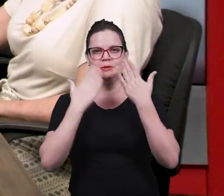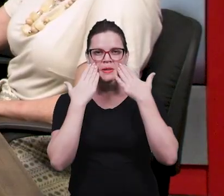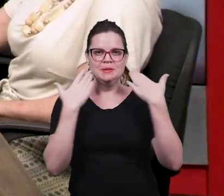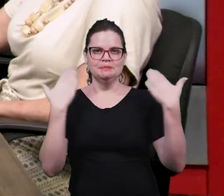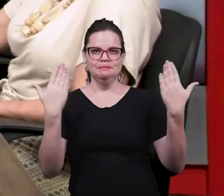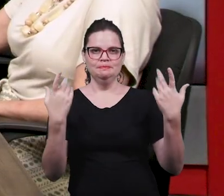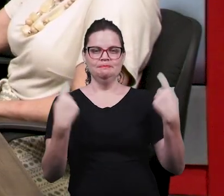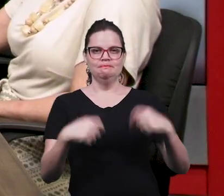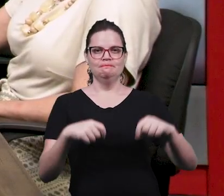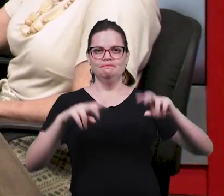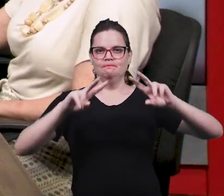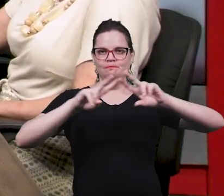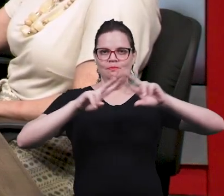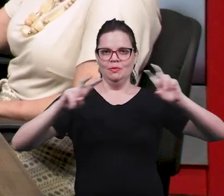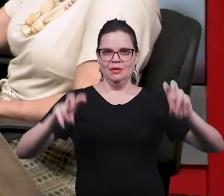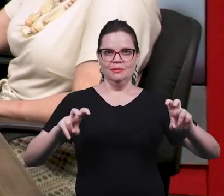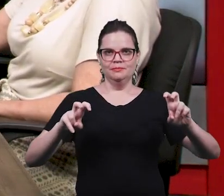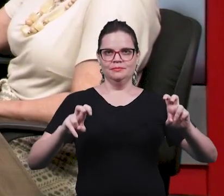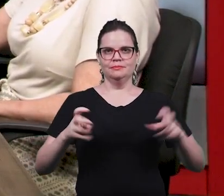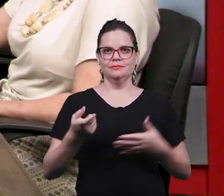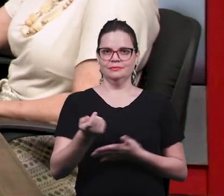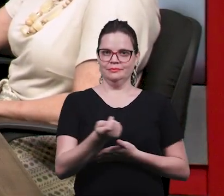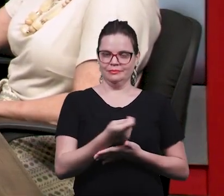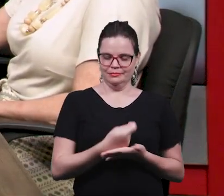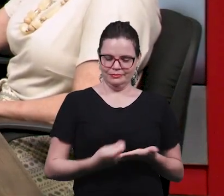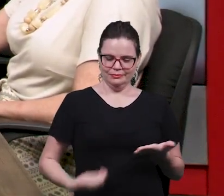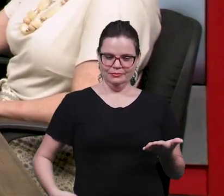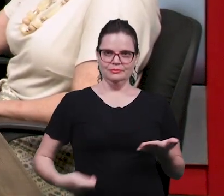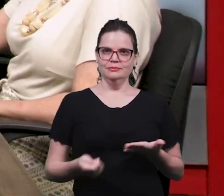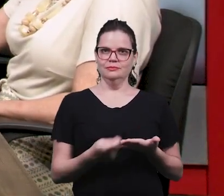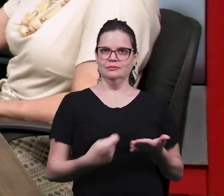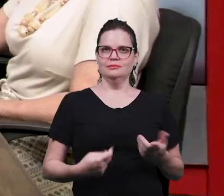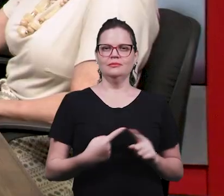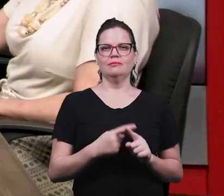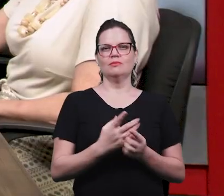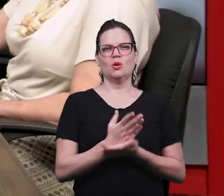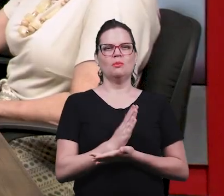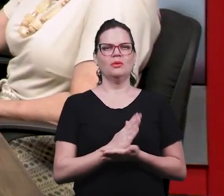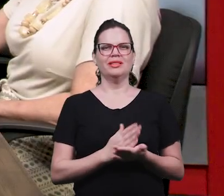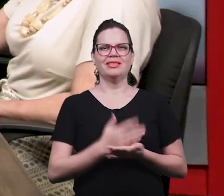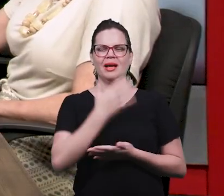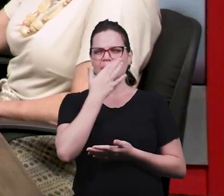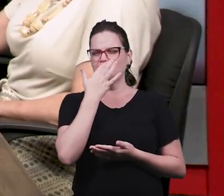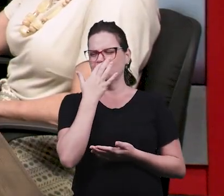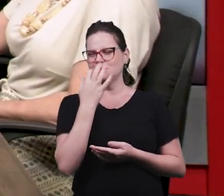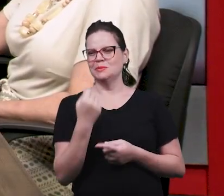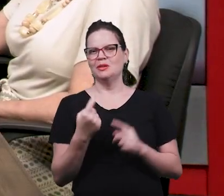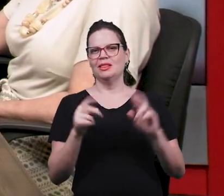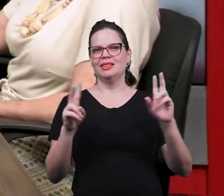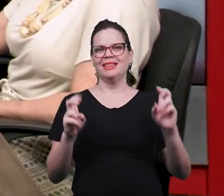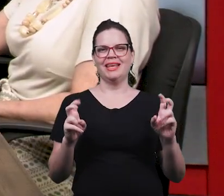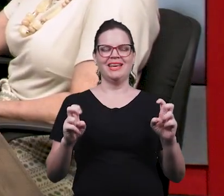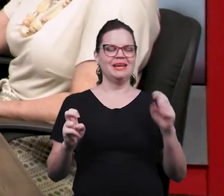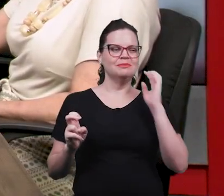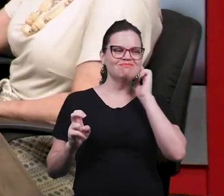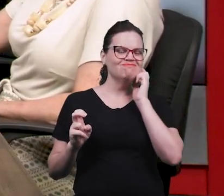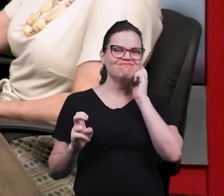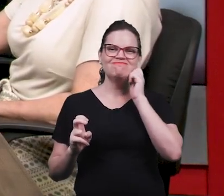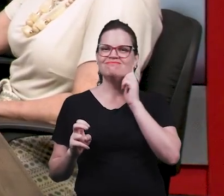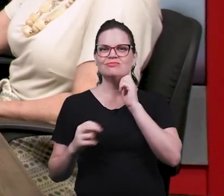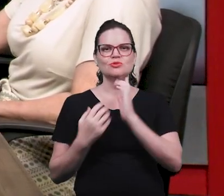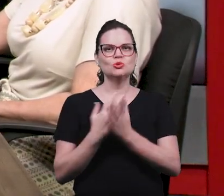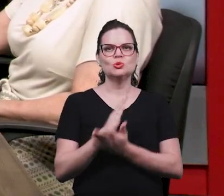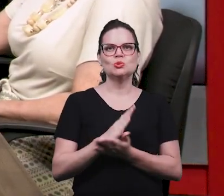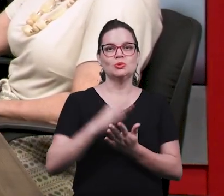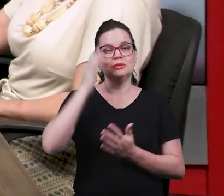pegou um tema, ele escreveu o tema quase que todo. Verdade. Mas ele ficou incomodado com aquilo, e o Senhor mostrou que era para ele mudar.